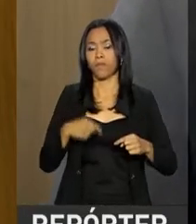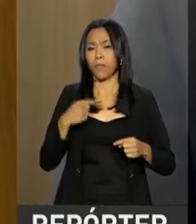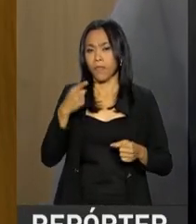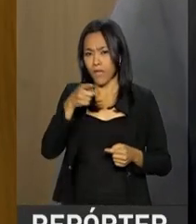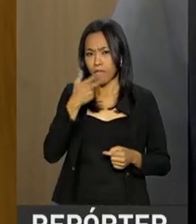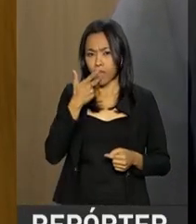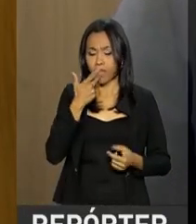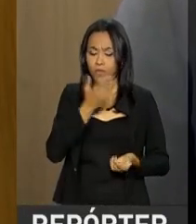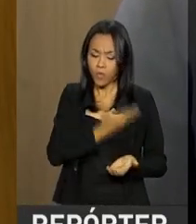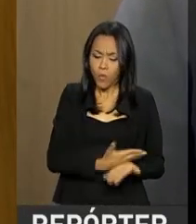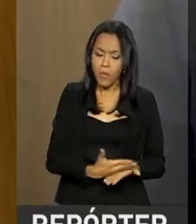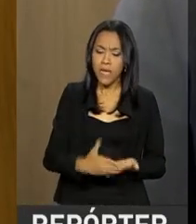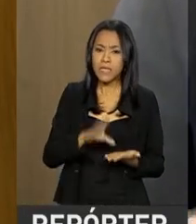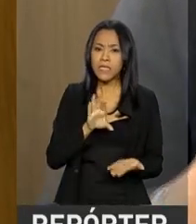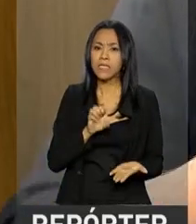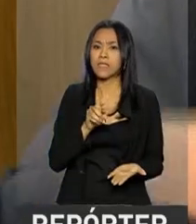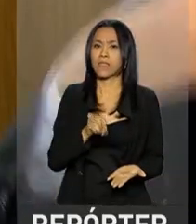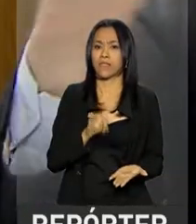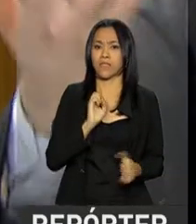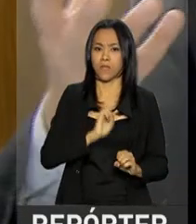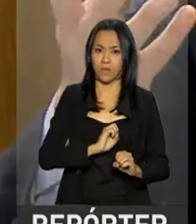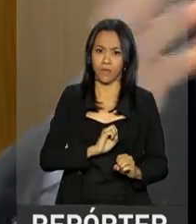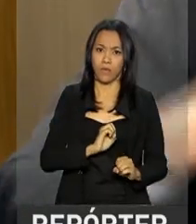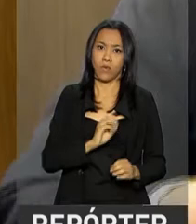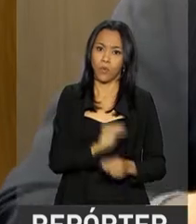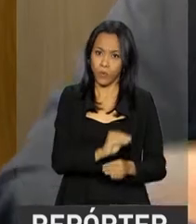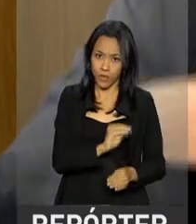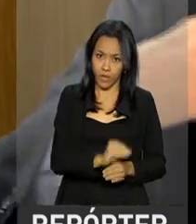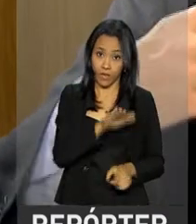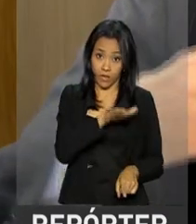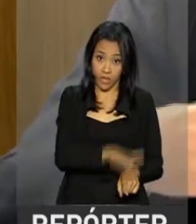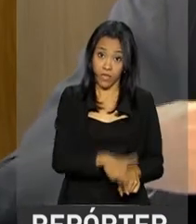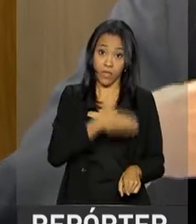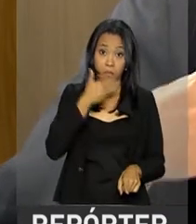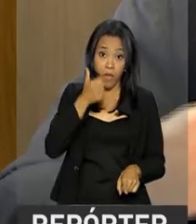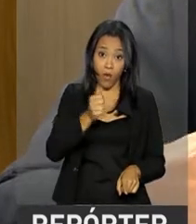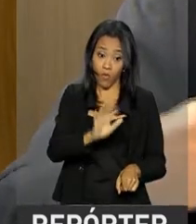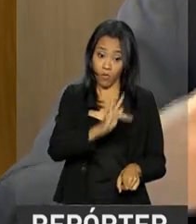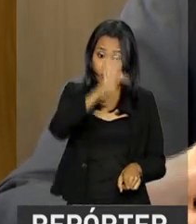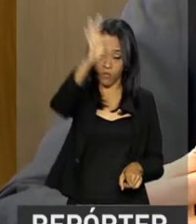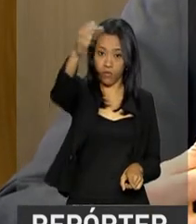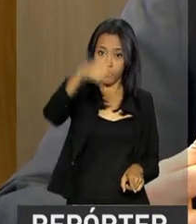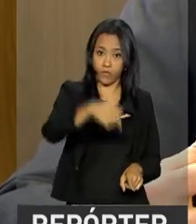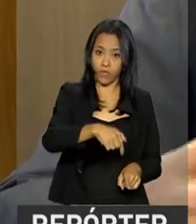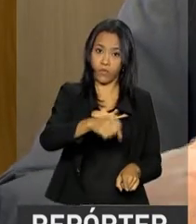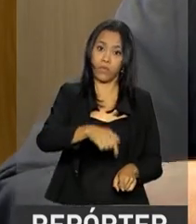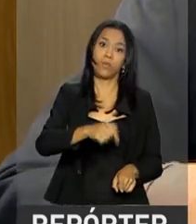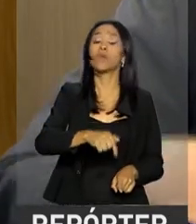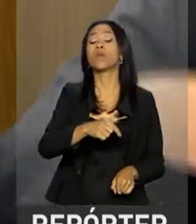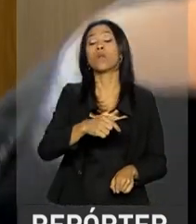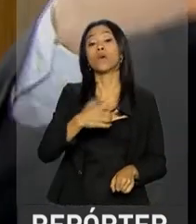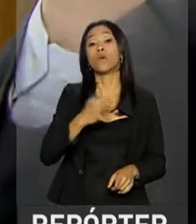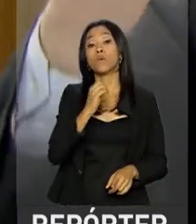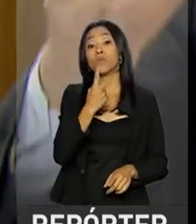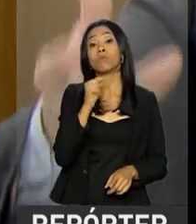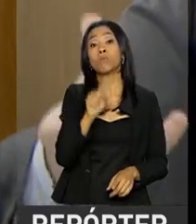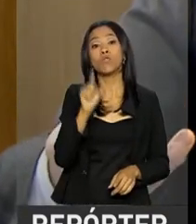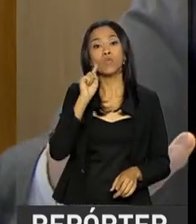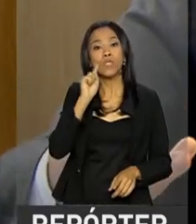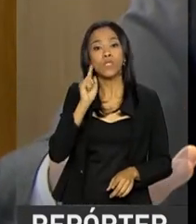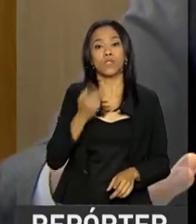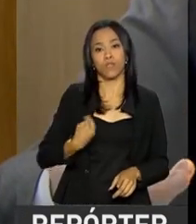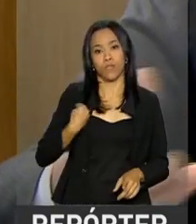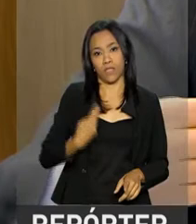investe no desenvolvimento humano melhor o resultado essa criança vai quando os cuidados dos primeiros mil dias de vida vai dar essa criança